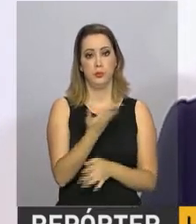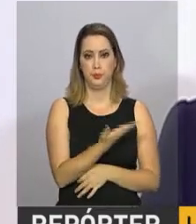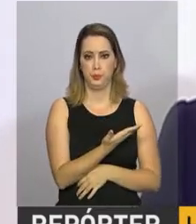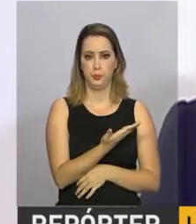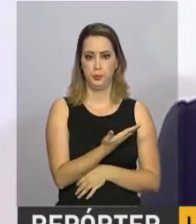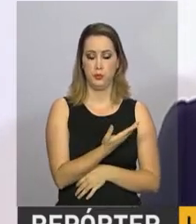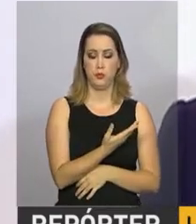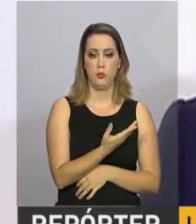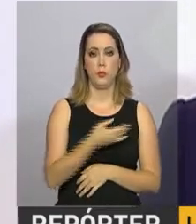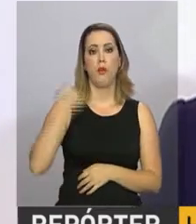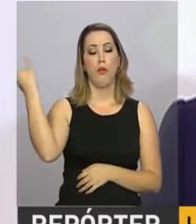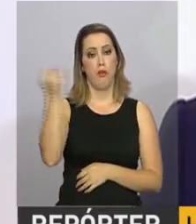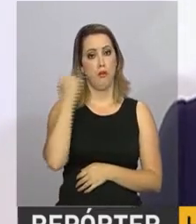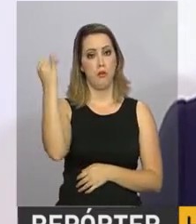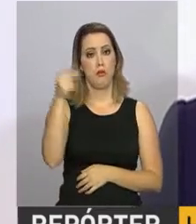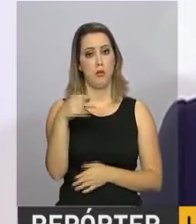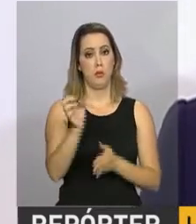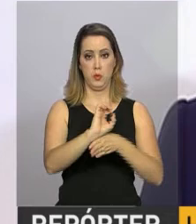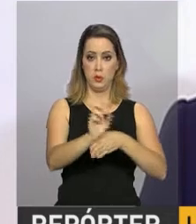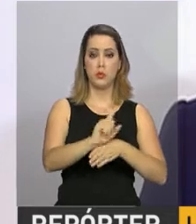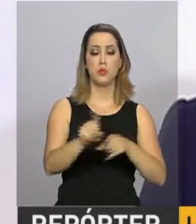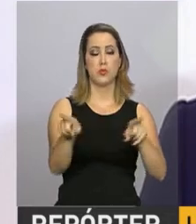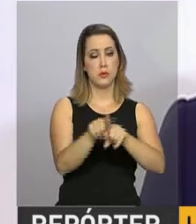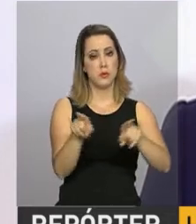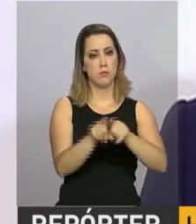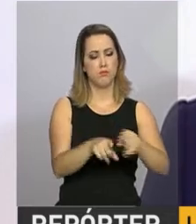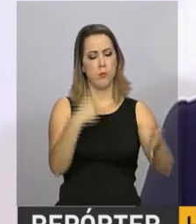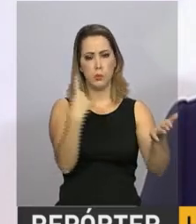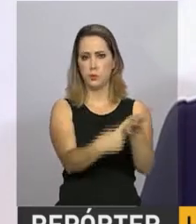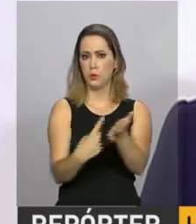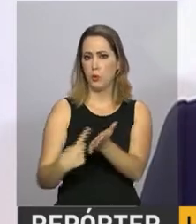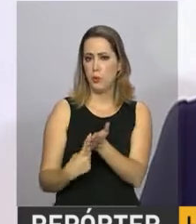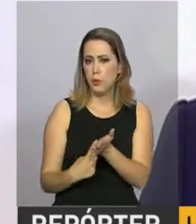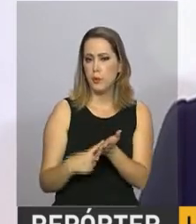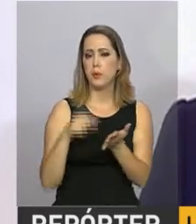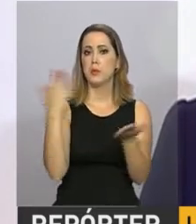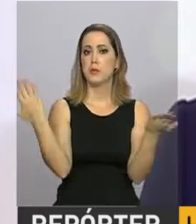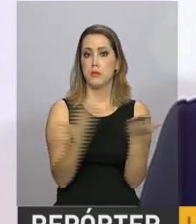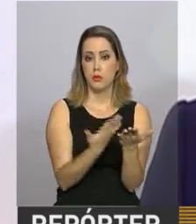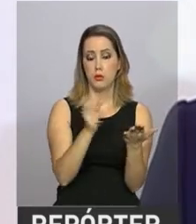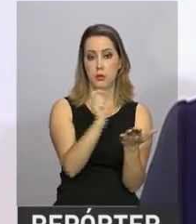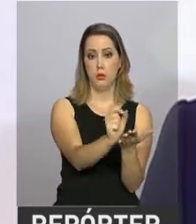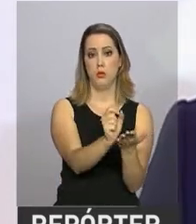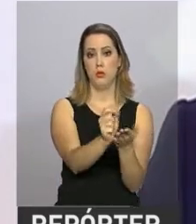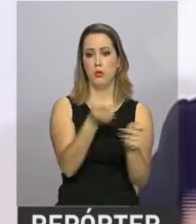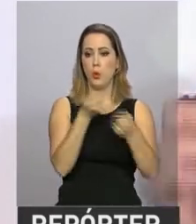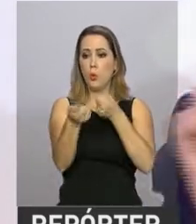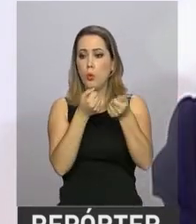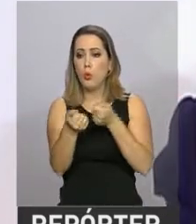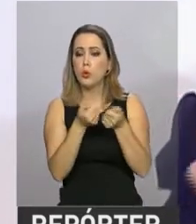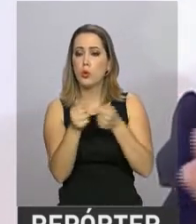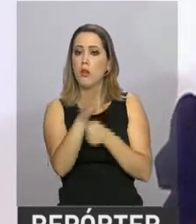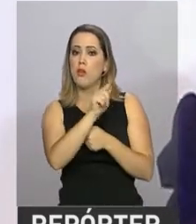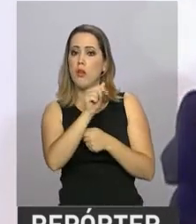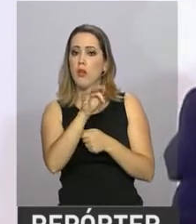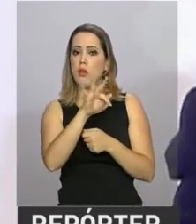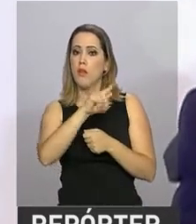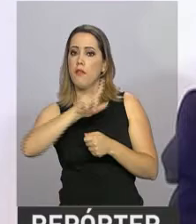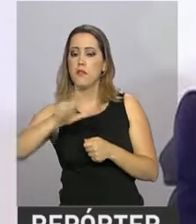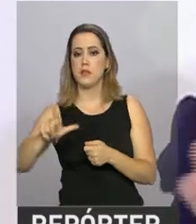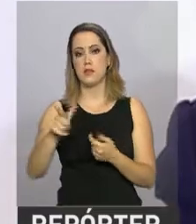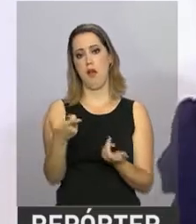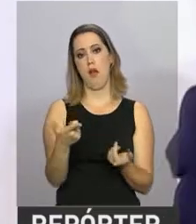se comprometidos com um ajuste fiscal nos termos da União, independentemente